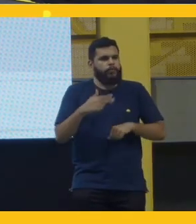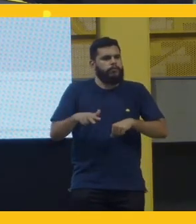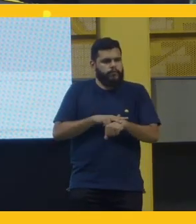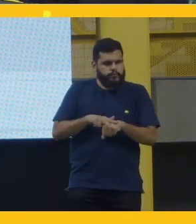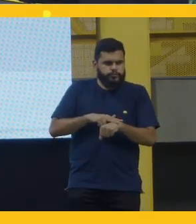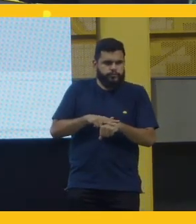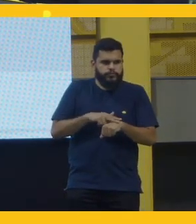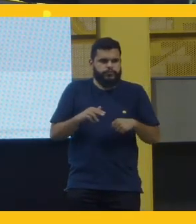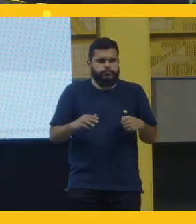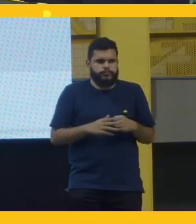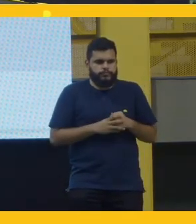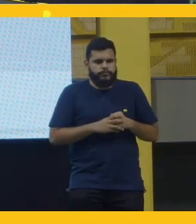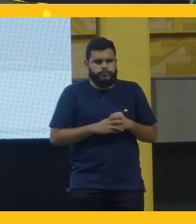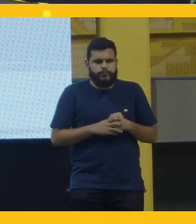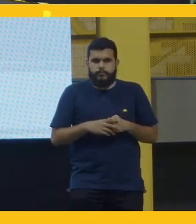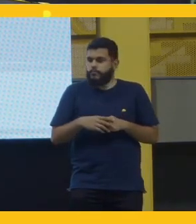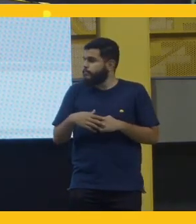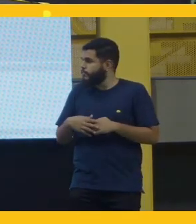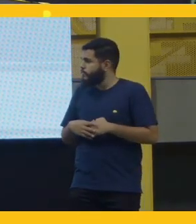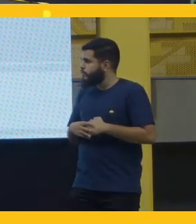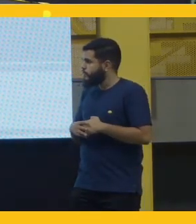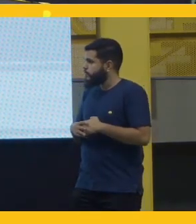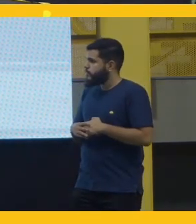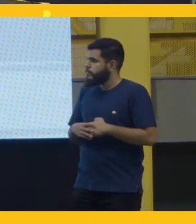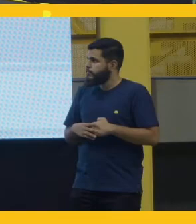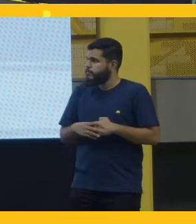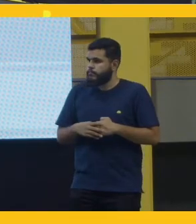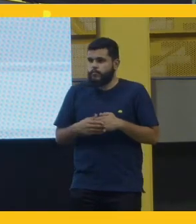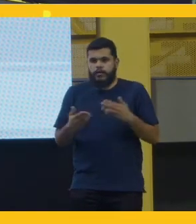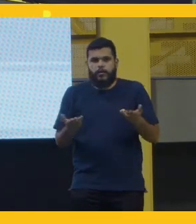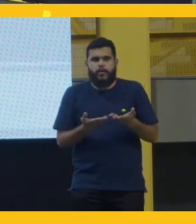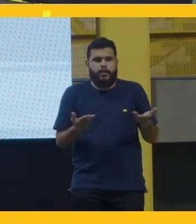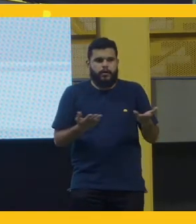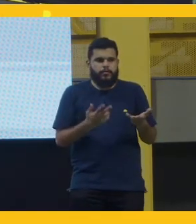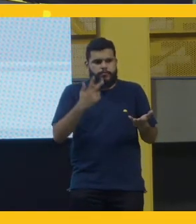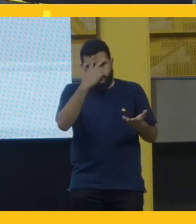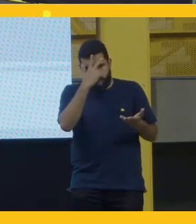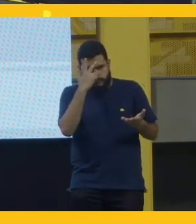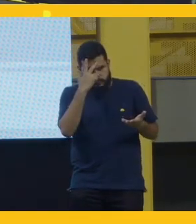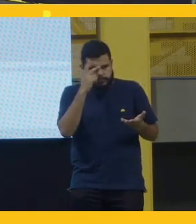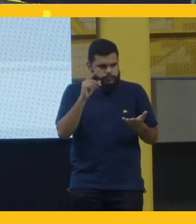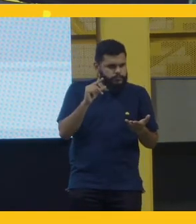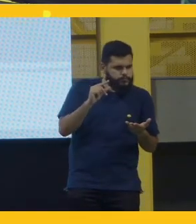Verde. Ah, agora vem o que deixa as pessoas meio